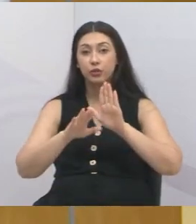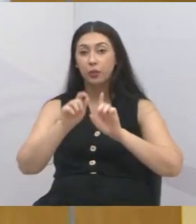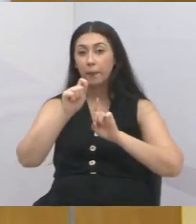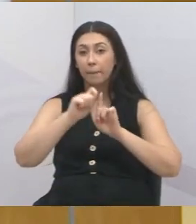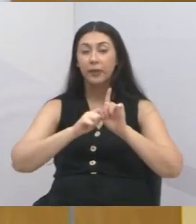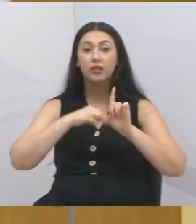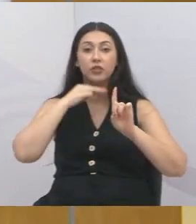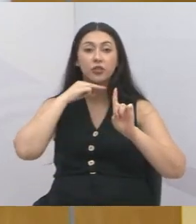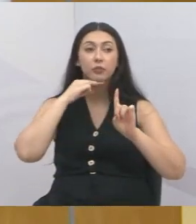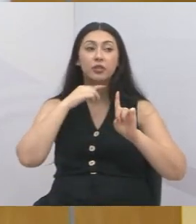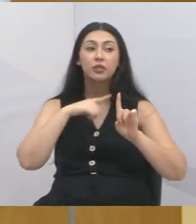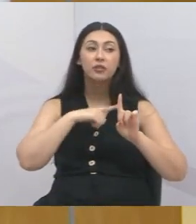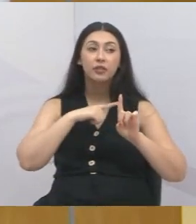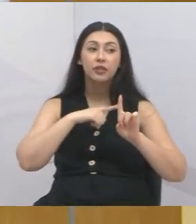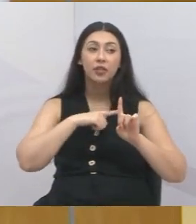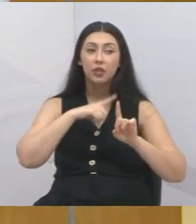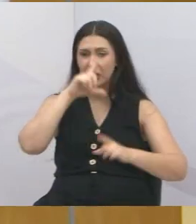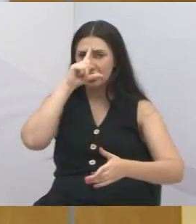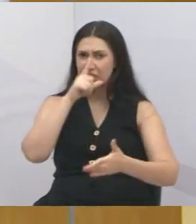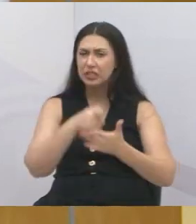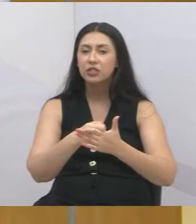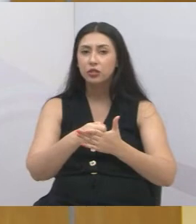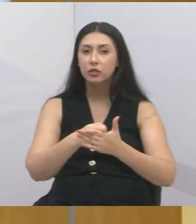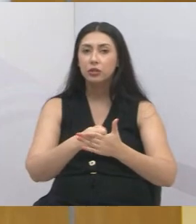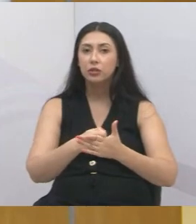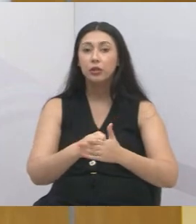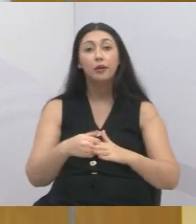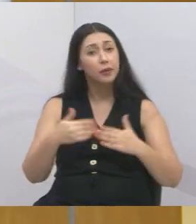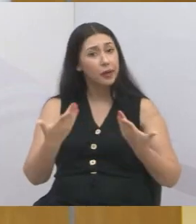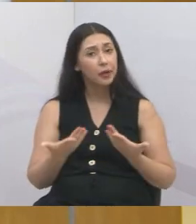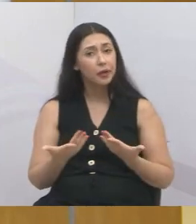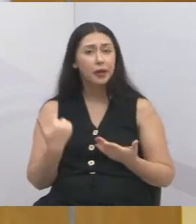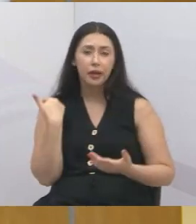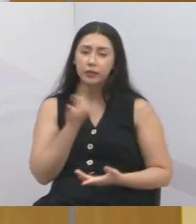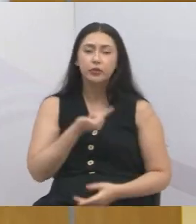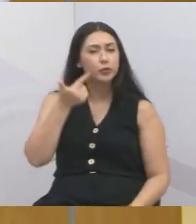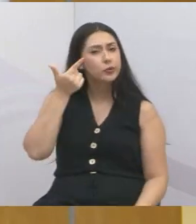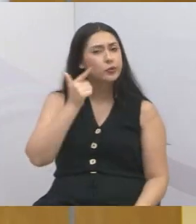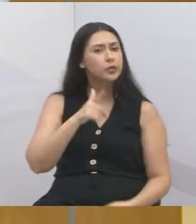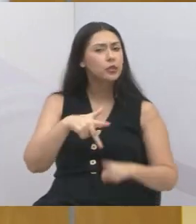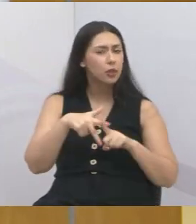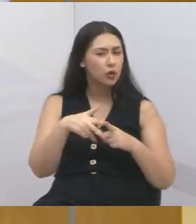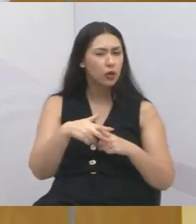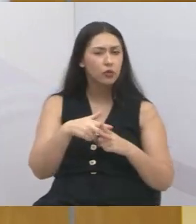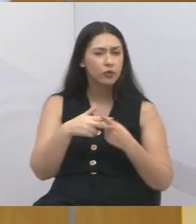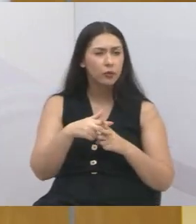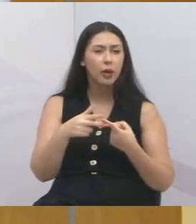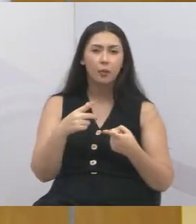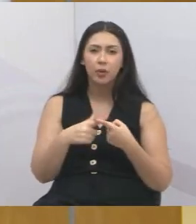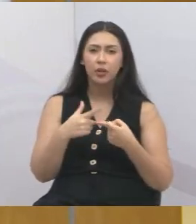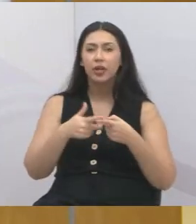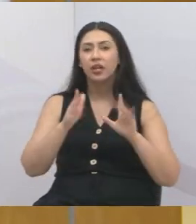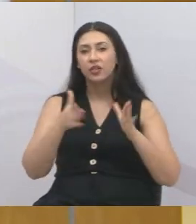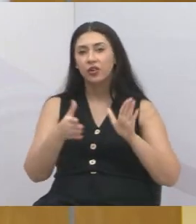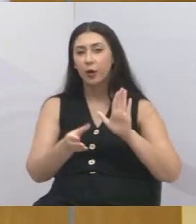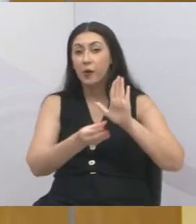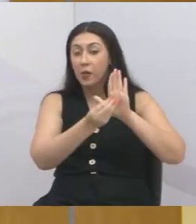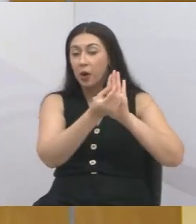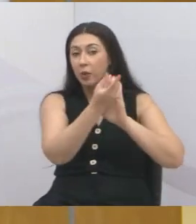nós teremos o dissídio, que isso seja recomposto para o servidor, porque já está previsto no orçamento